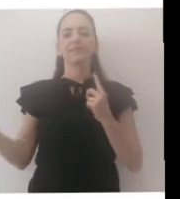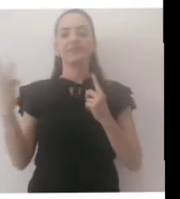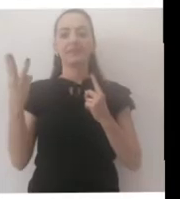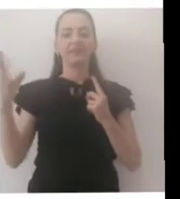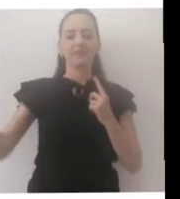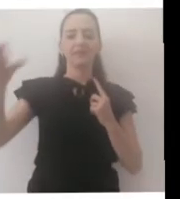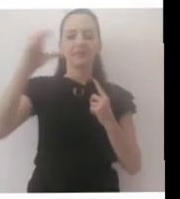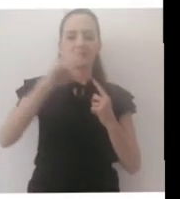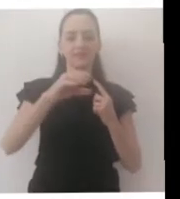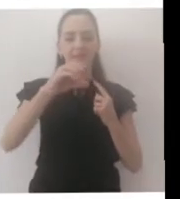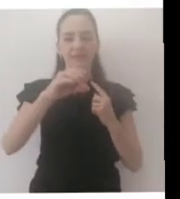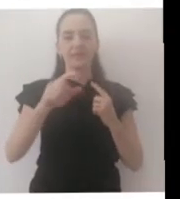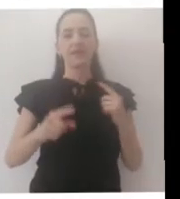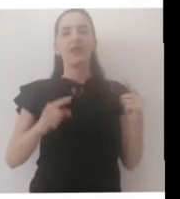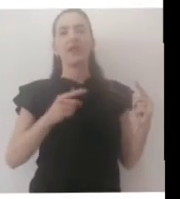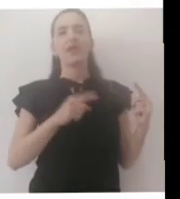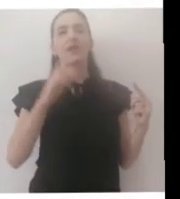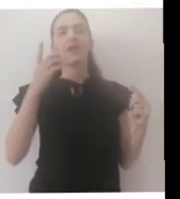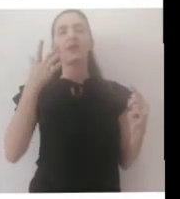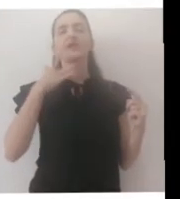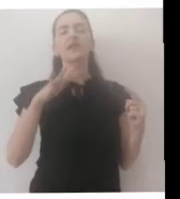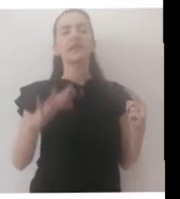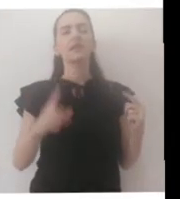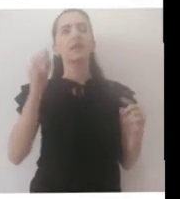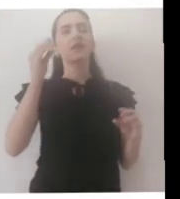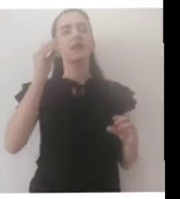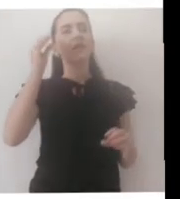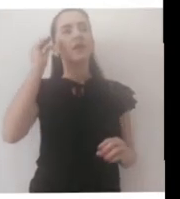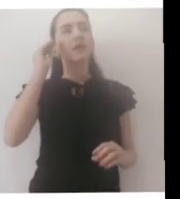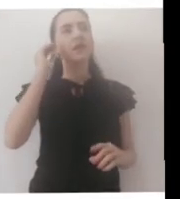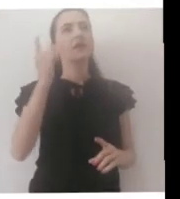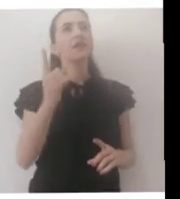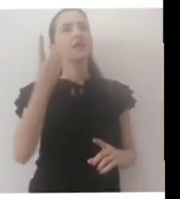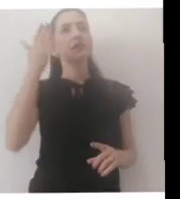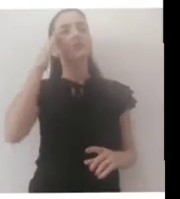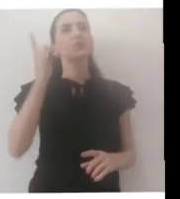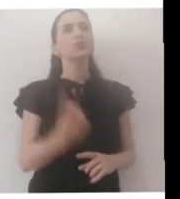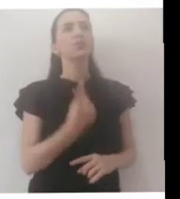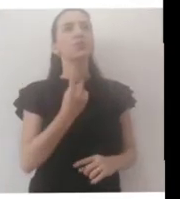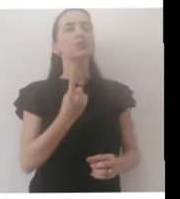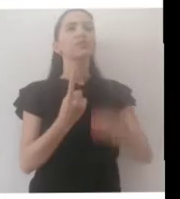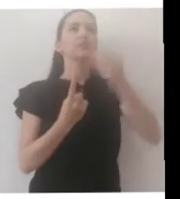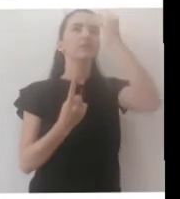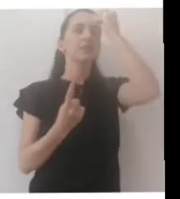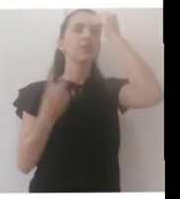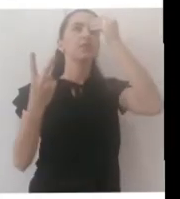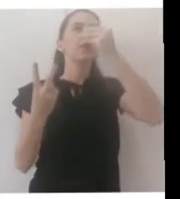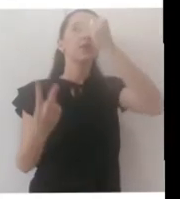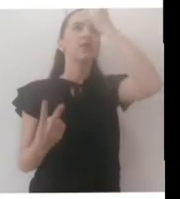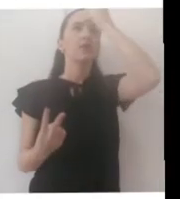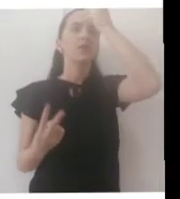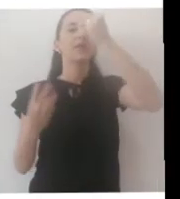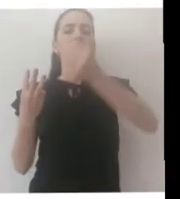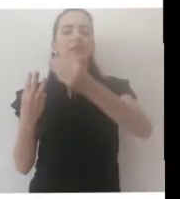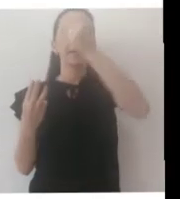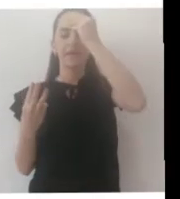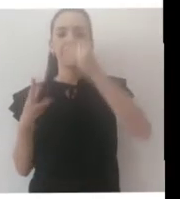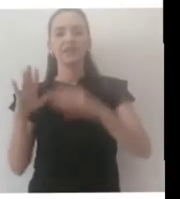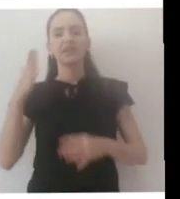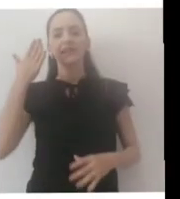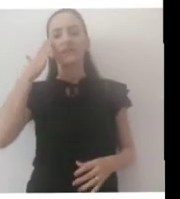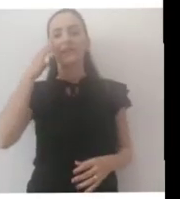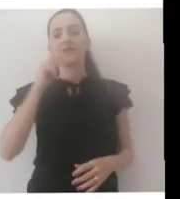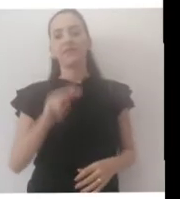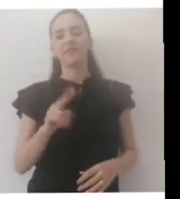pensar ativamente e de forma autônoma em todos os tipos de situações, em todos os tipos de relações, pois as crianças não constroem o